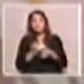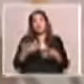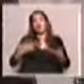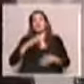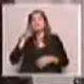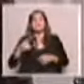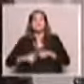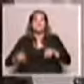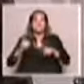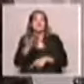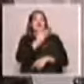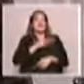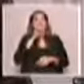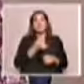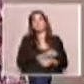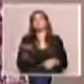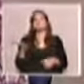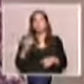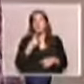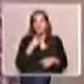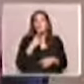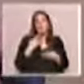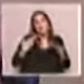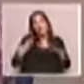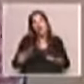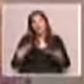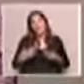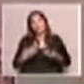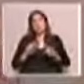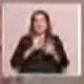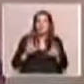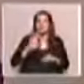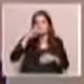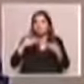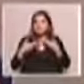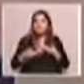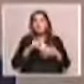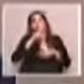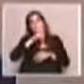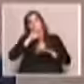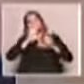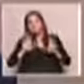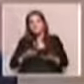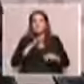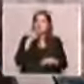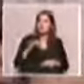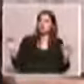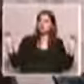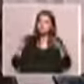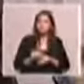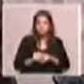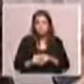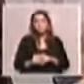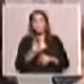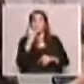famílias, não é? Antigamente as famílias eram muito mais numerosas do que atualmente, se bem que, claro, ao fim de semana, potencialmente uma reunião de família, ou quilo dividido